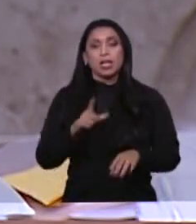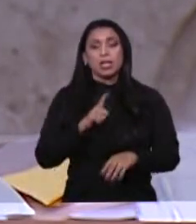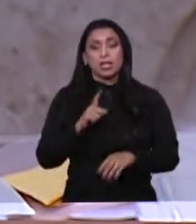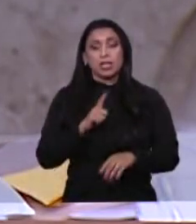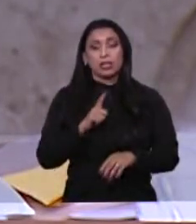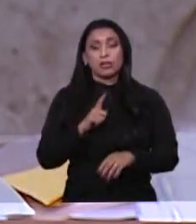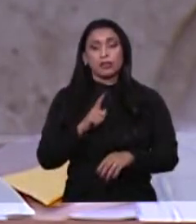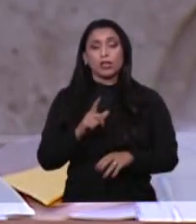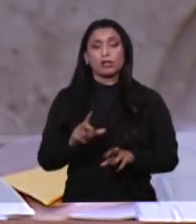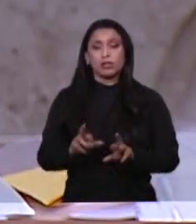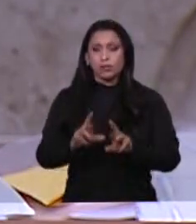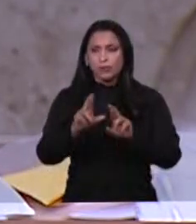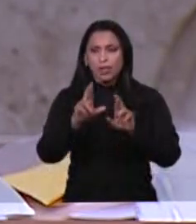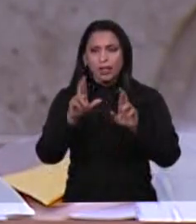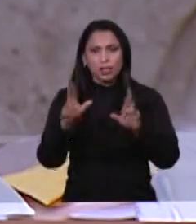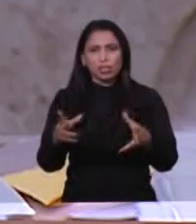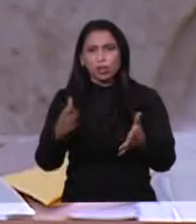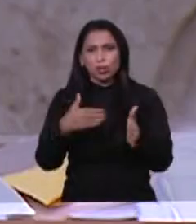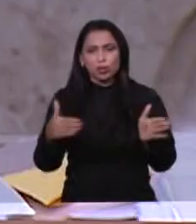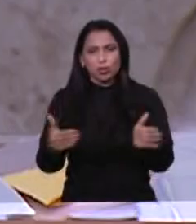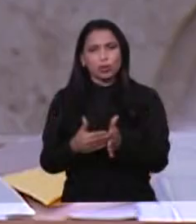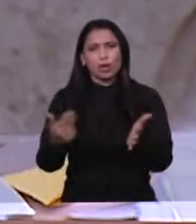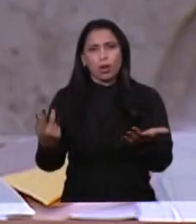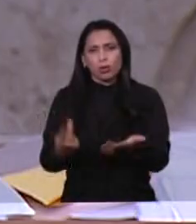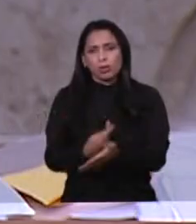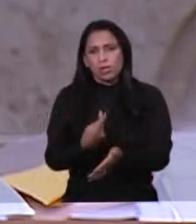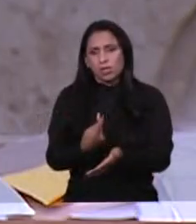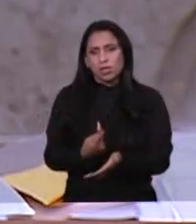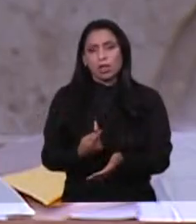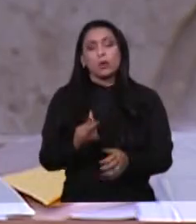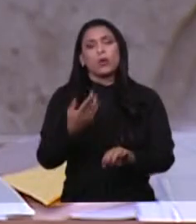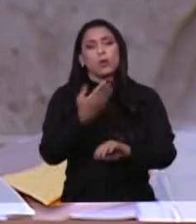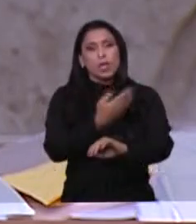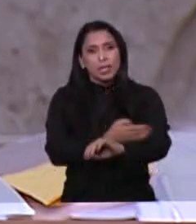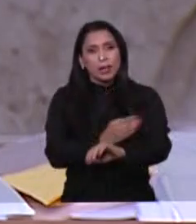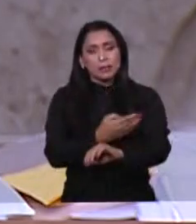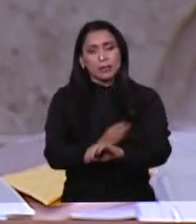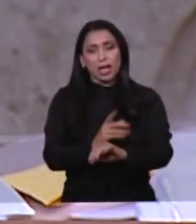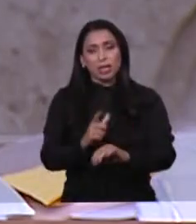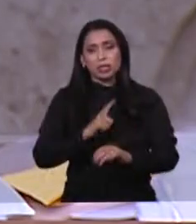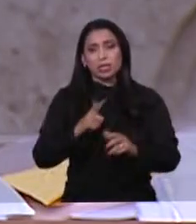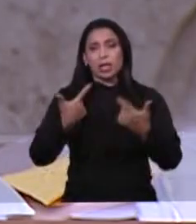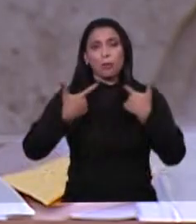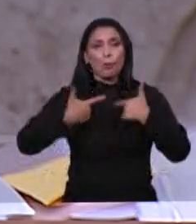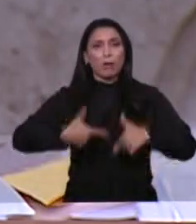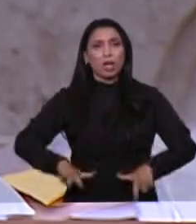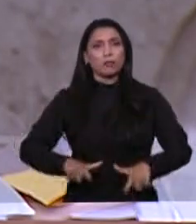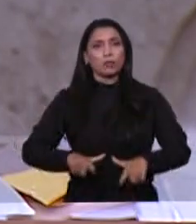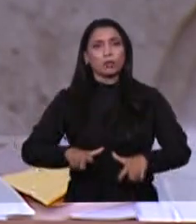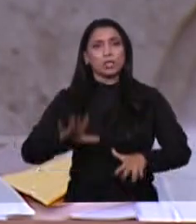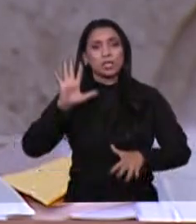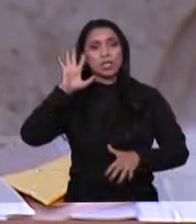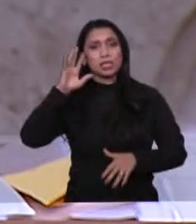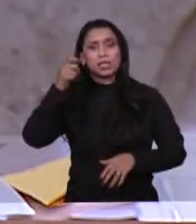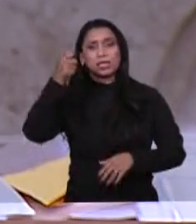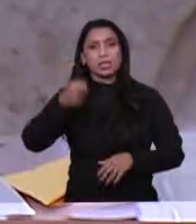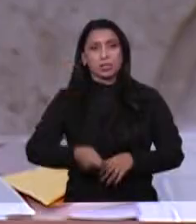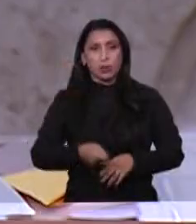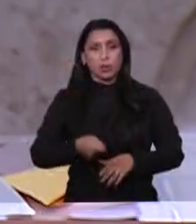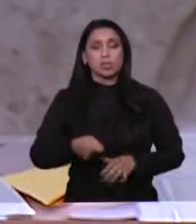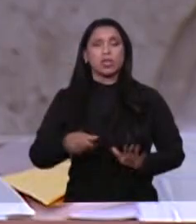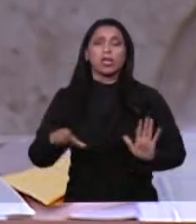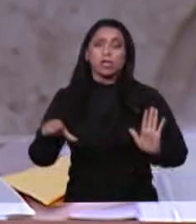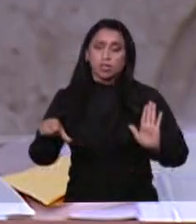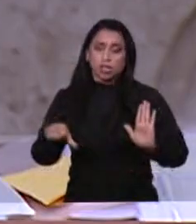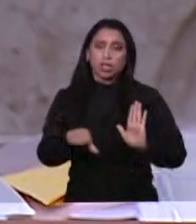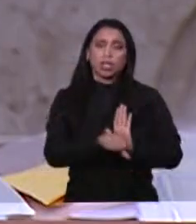da Suprema Corte, tecido social, tornarem-se na prática imunes à própria jurisdição criminal do